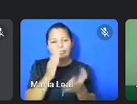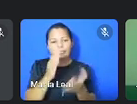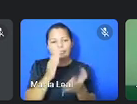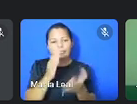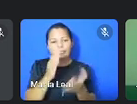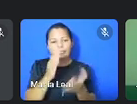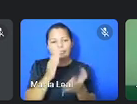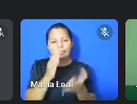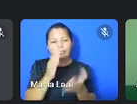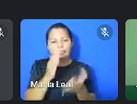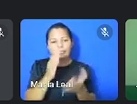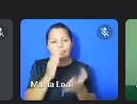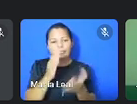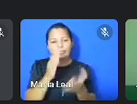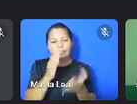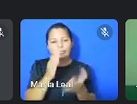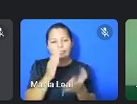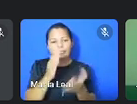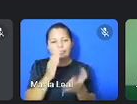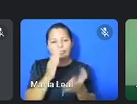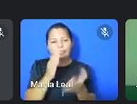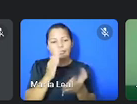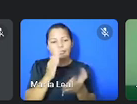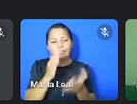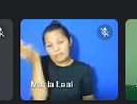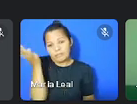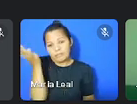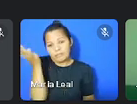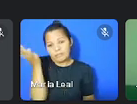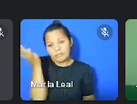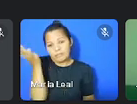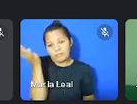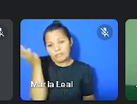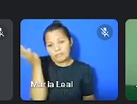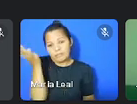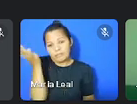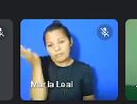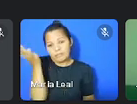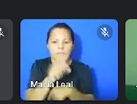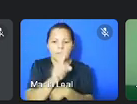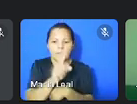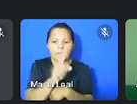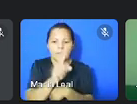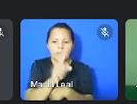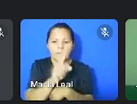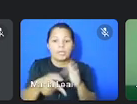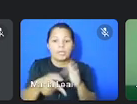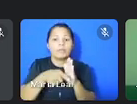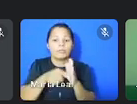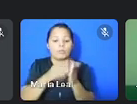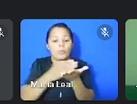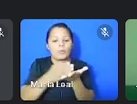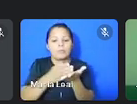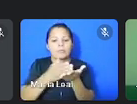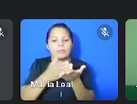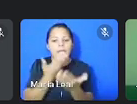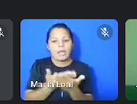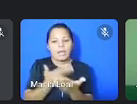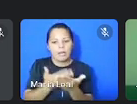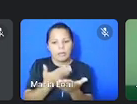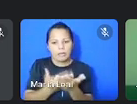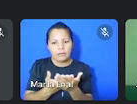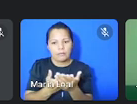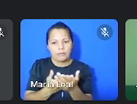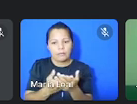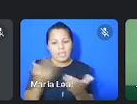Não, não estava na final, não, Adriano. Eu expliquei logo no início da aula. Foi um erro de